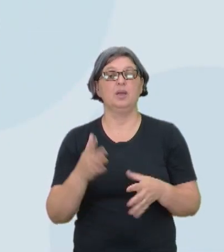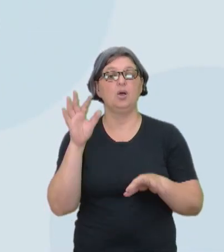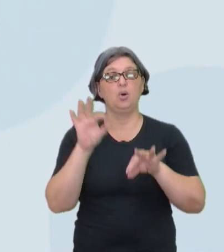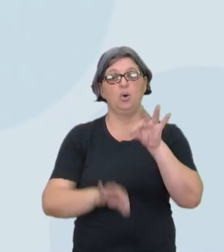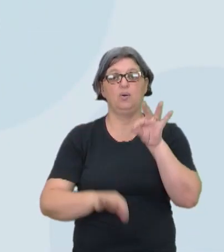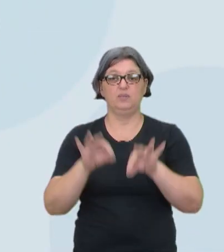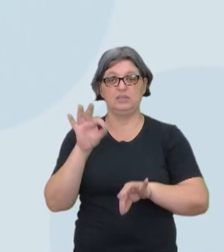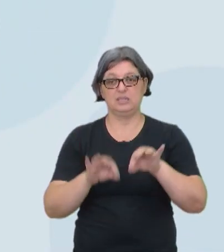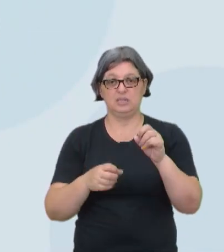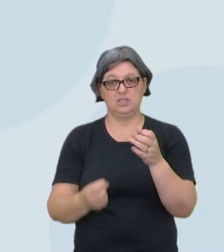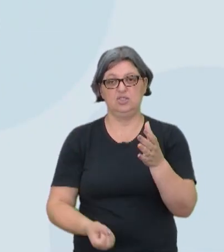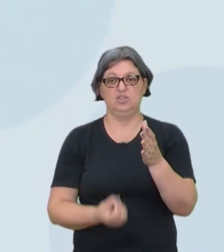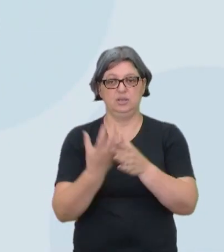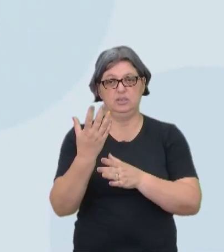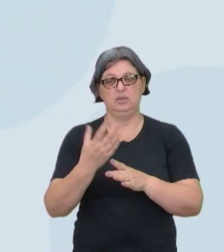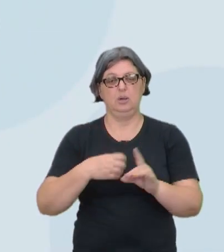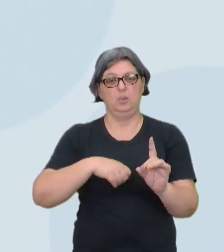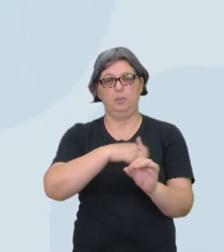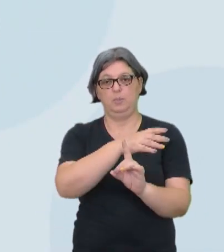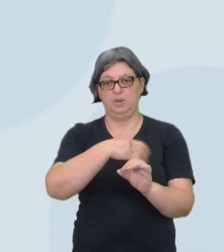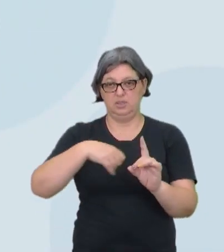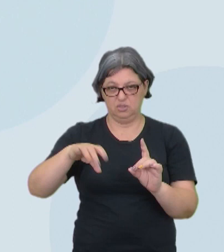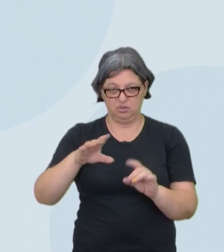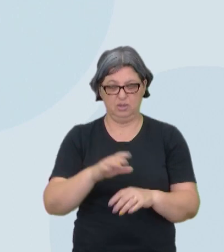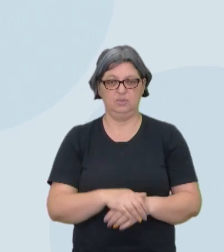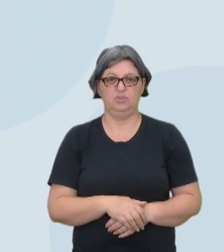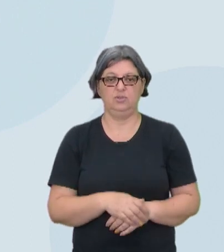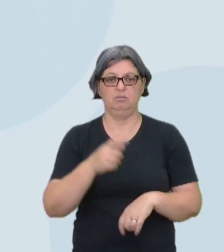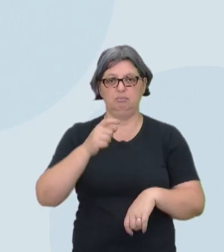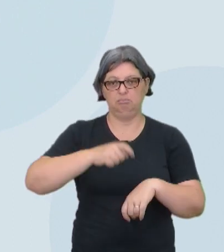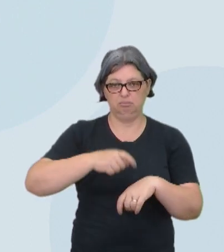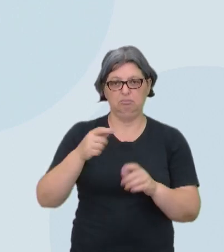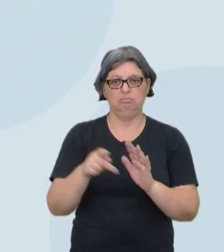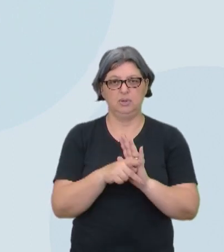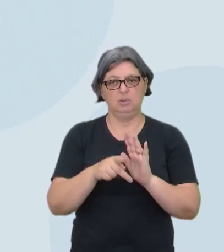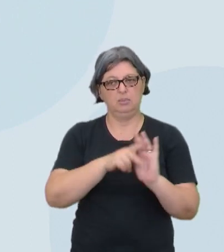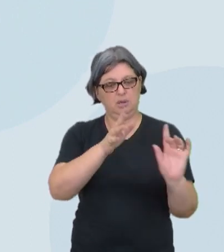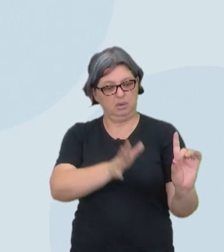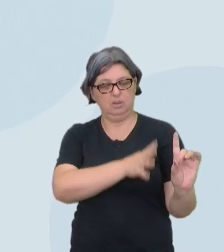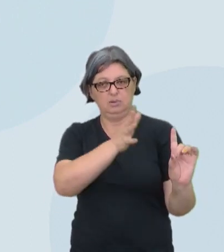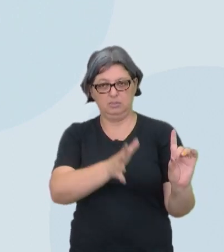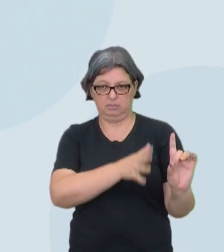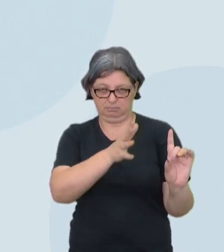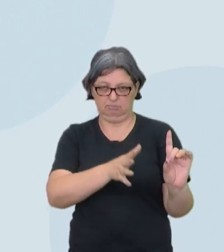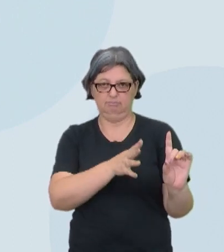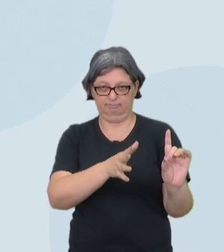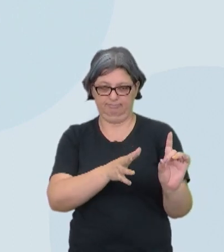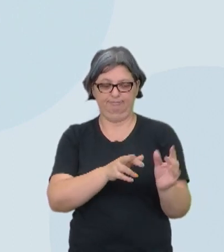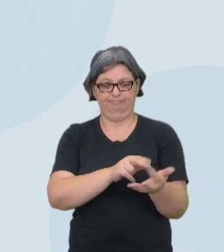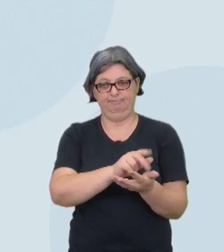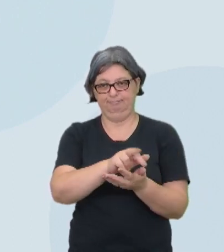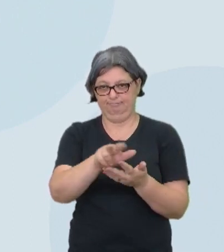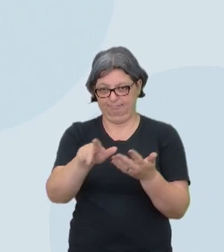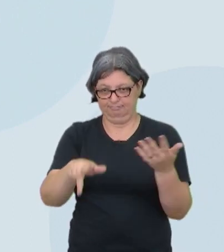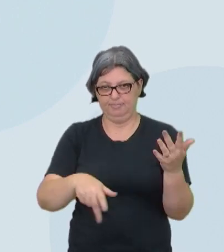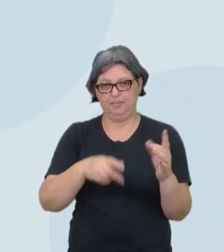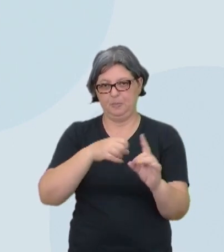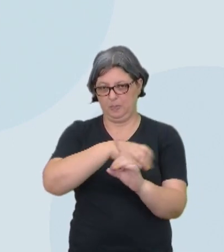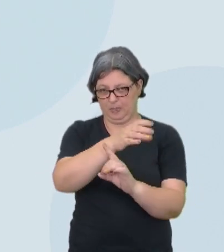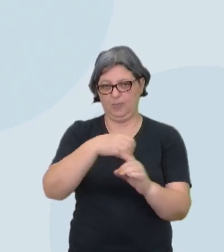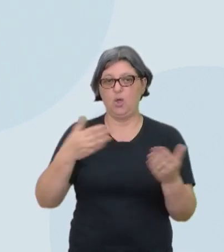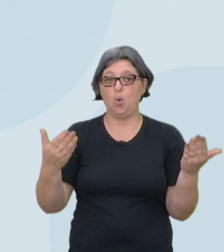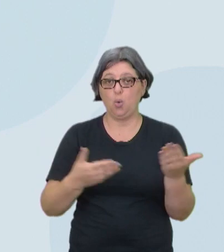Oficina de Criação Midiática, apresentando meu seminário multimediático. Então, hoje é o dia